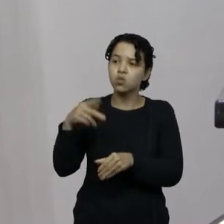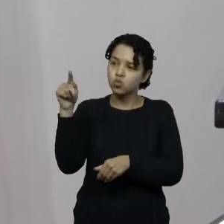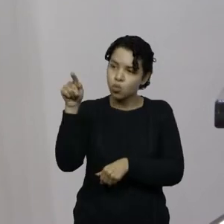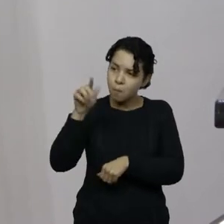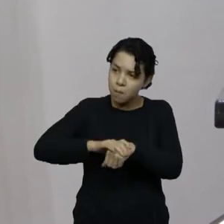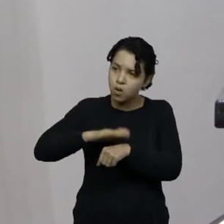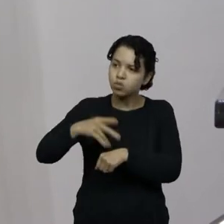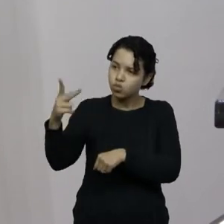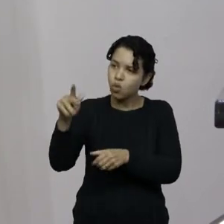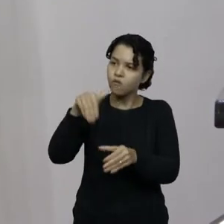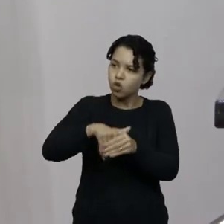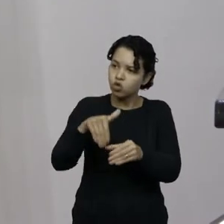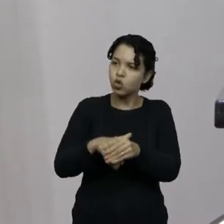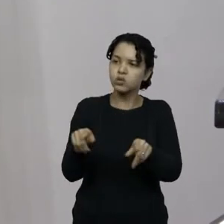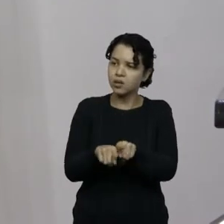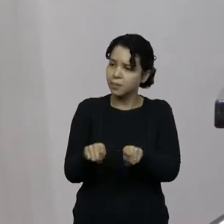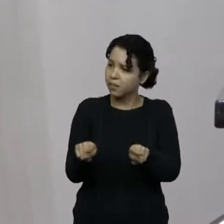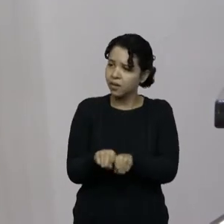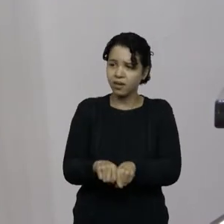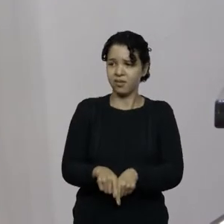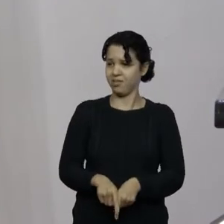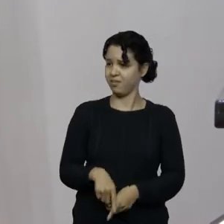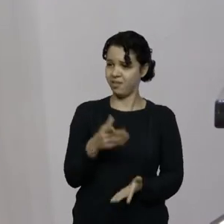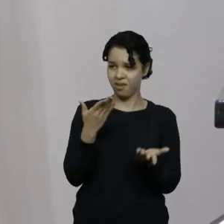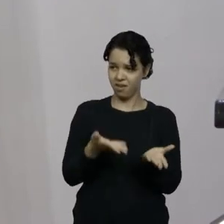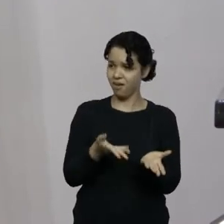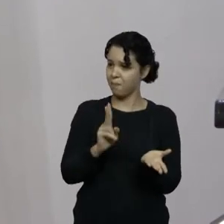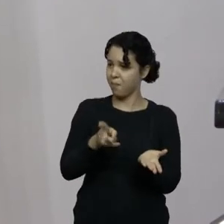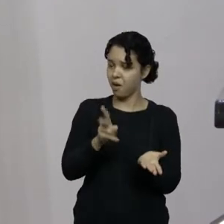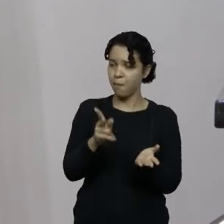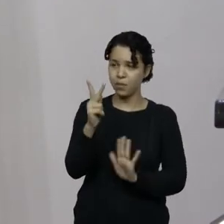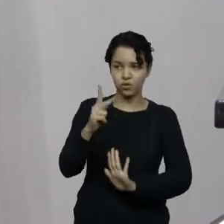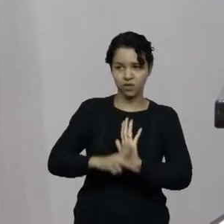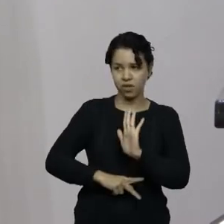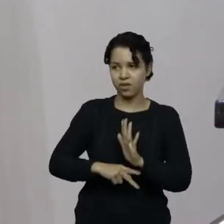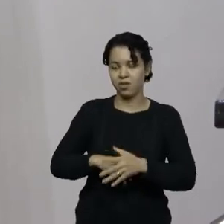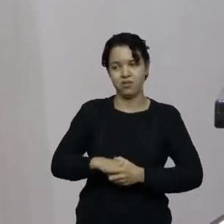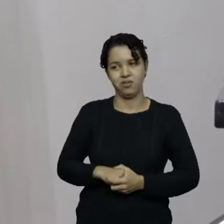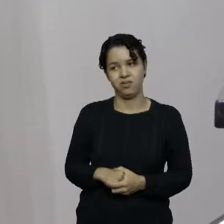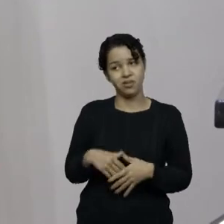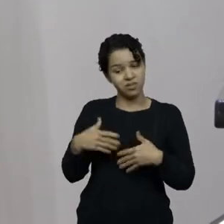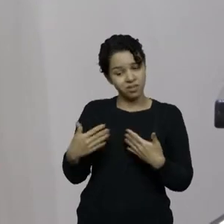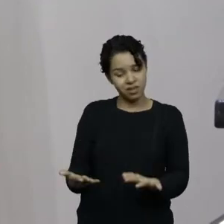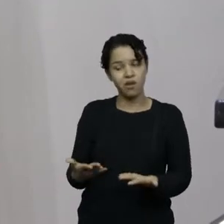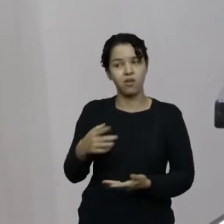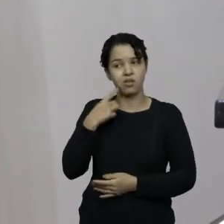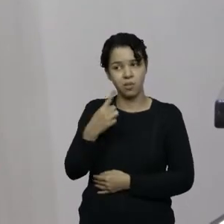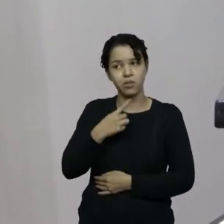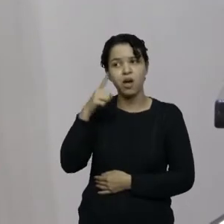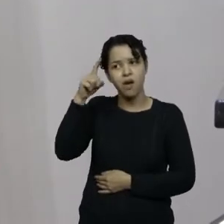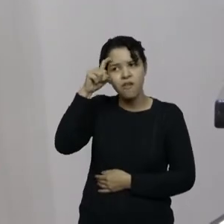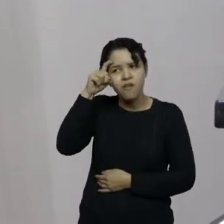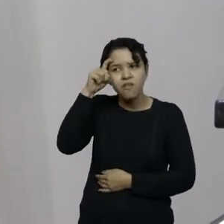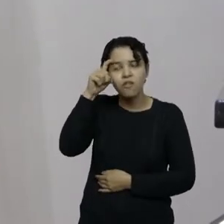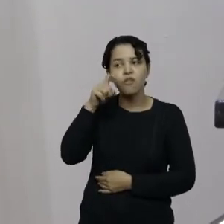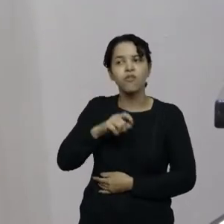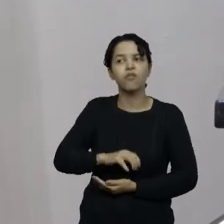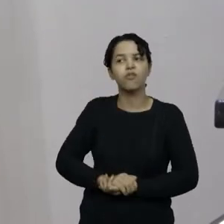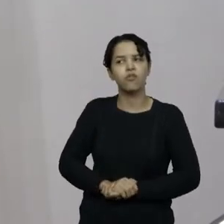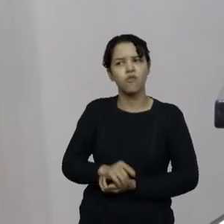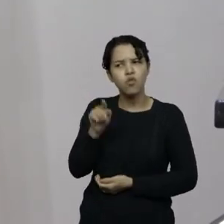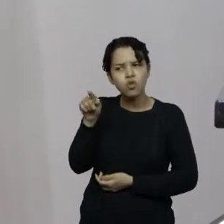voto é favorável em si mesmo projeto Então depende uma feira o senhor tem